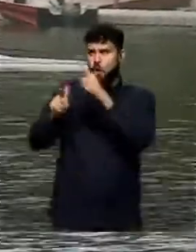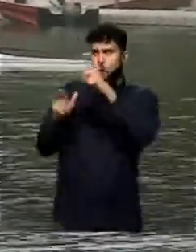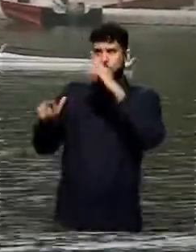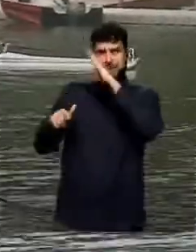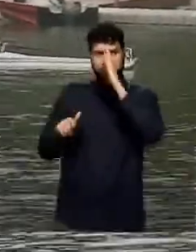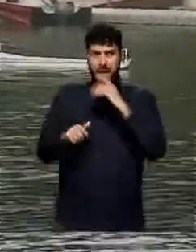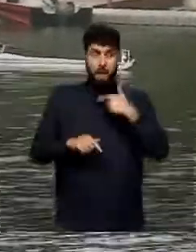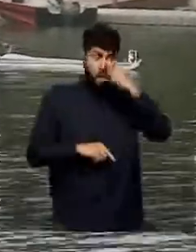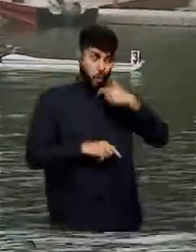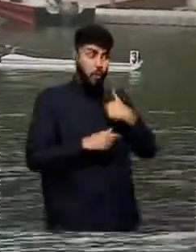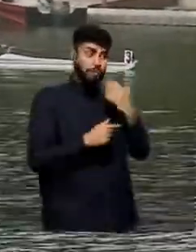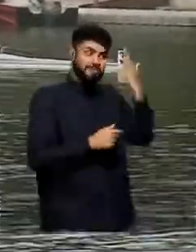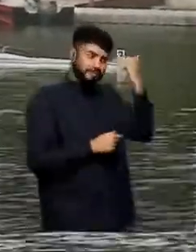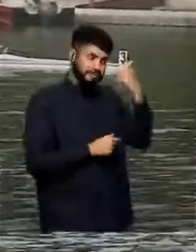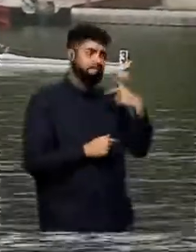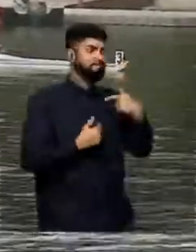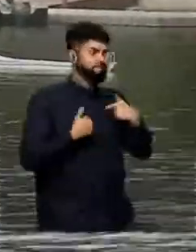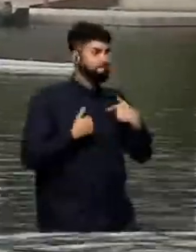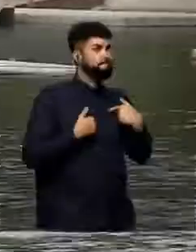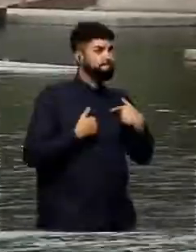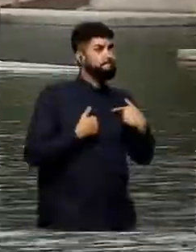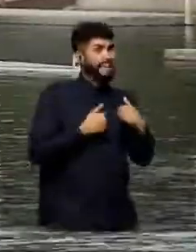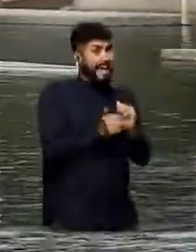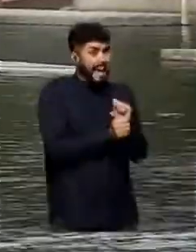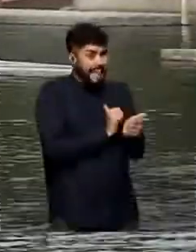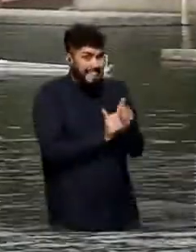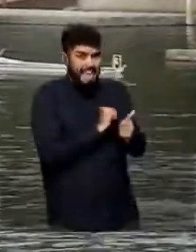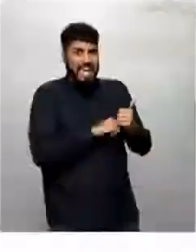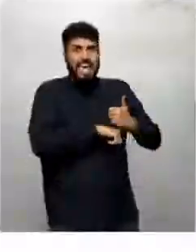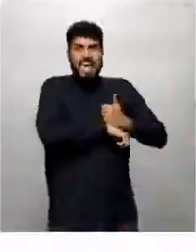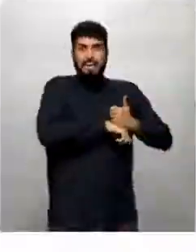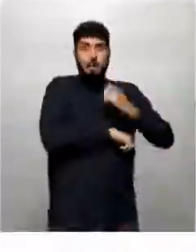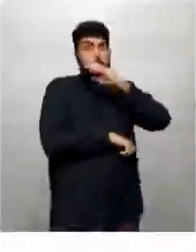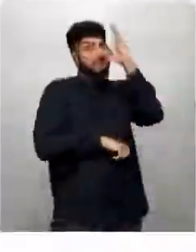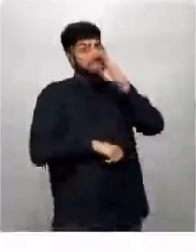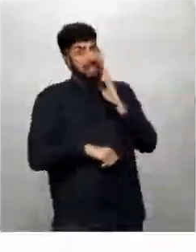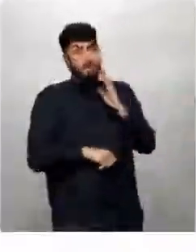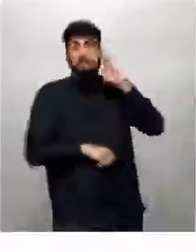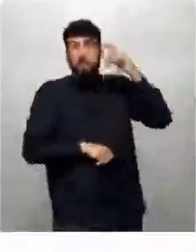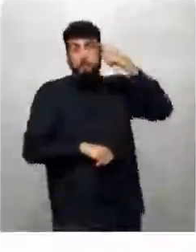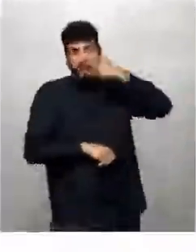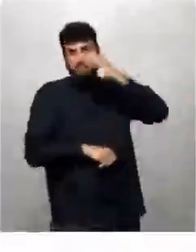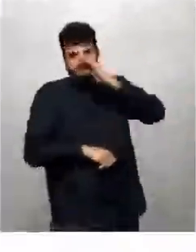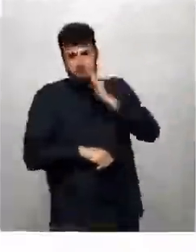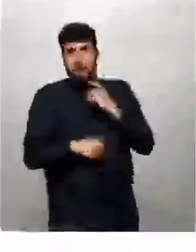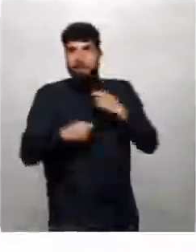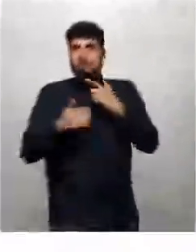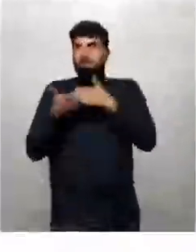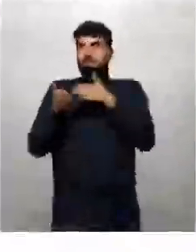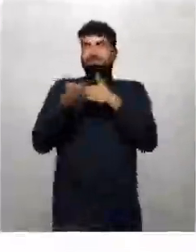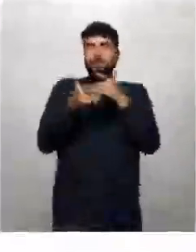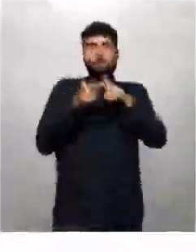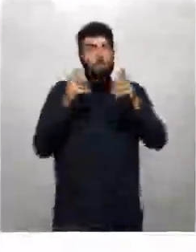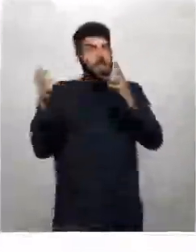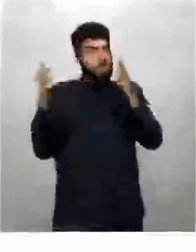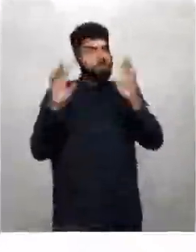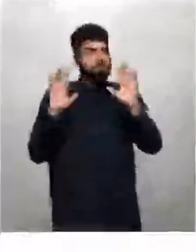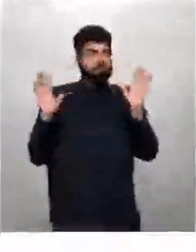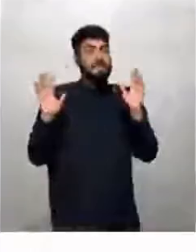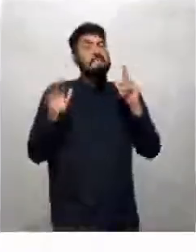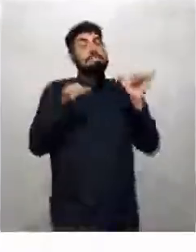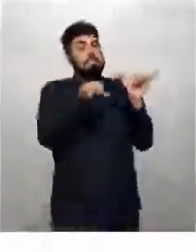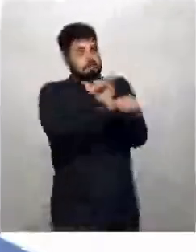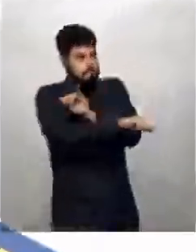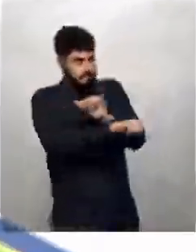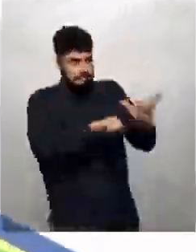Brasil eu sei que é o atleta ainda mais o atleta brasileiro tem que lidar com a diversidade e eu